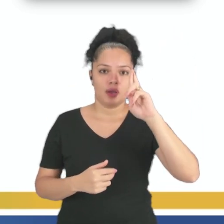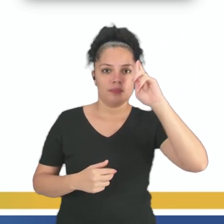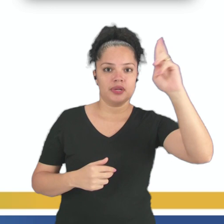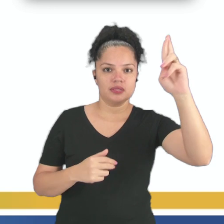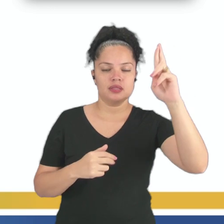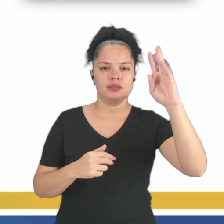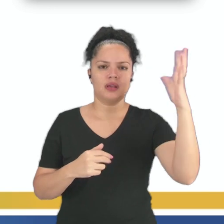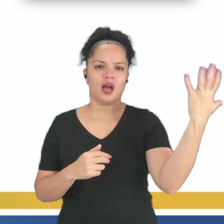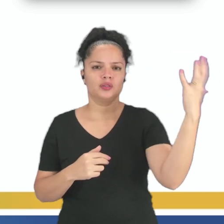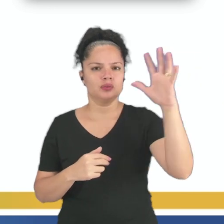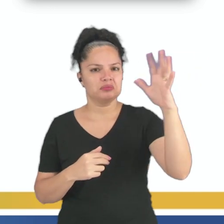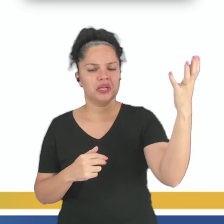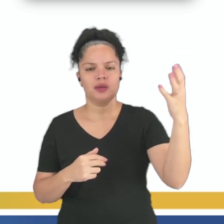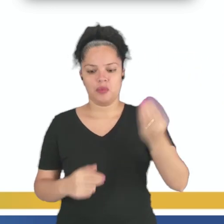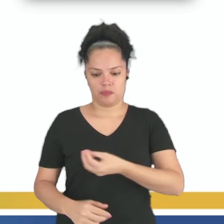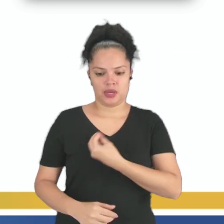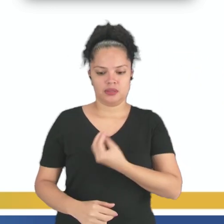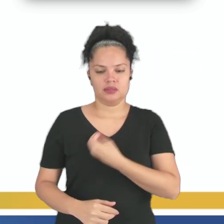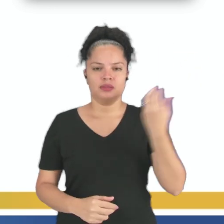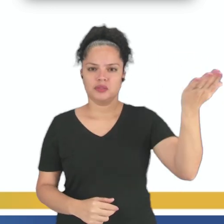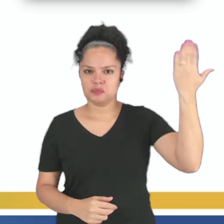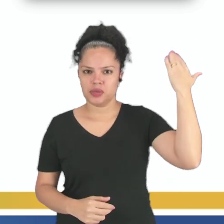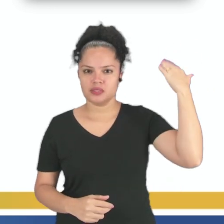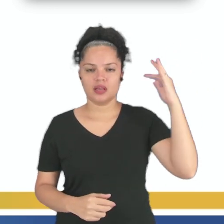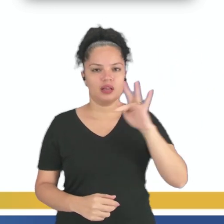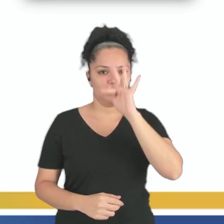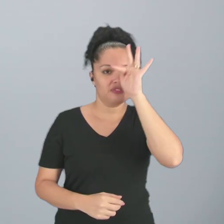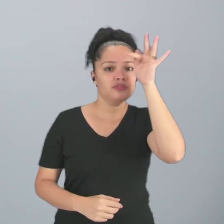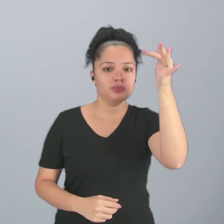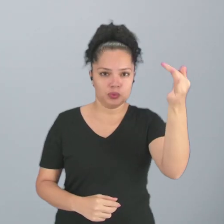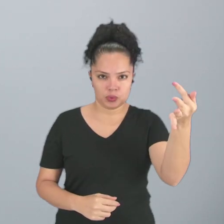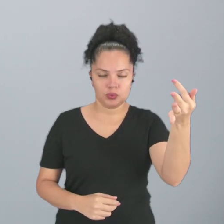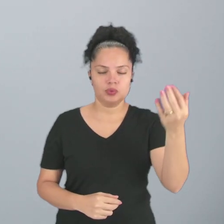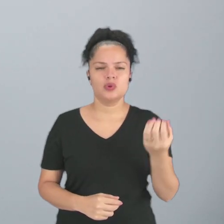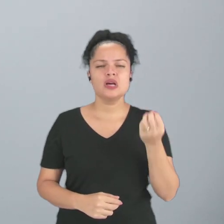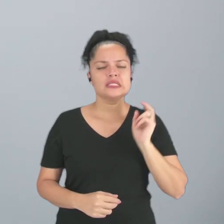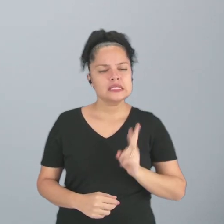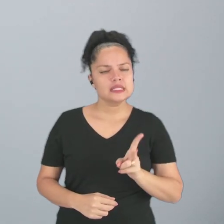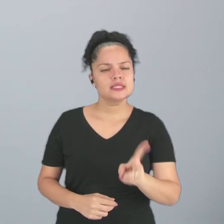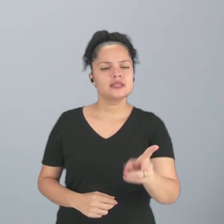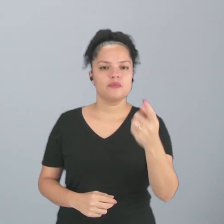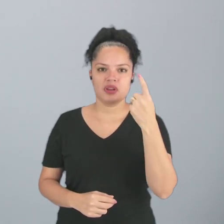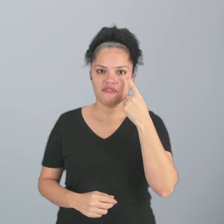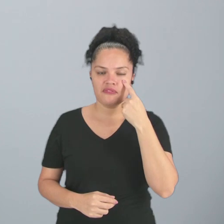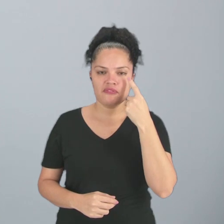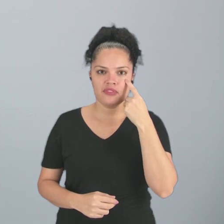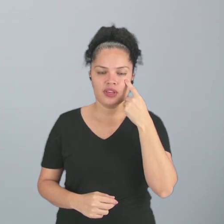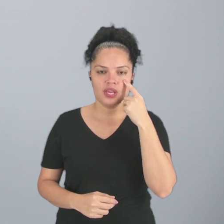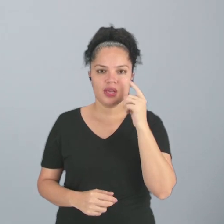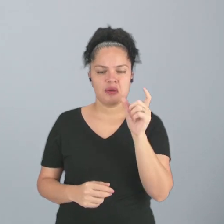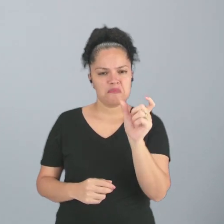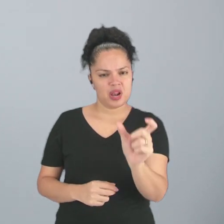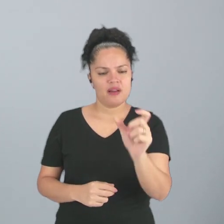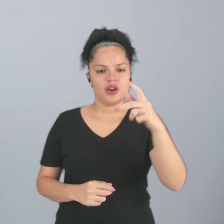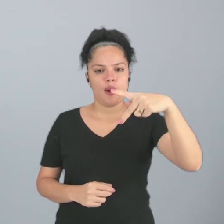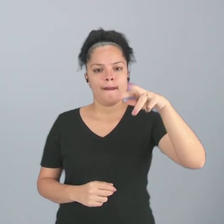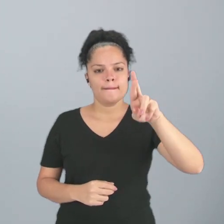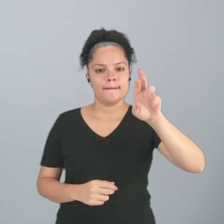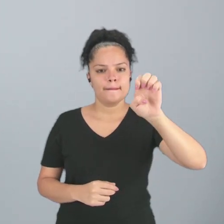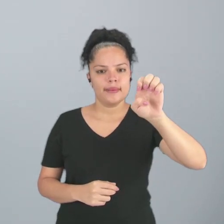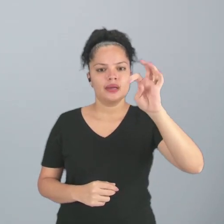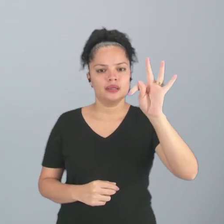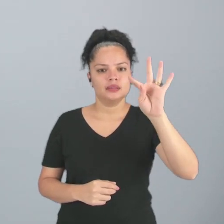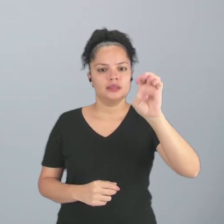no tempo, presente, passado ou pretérito. Sempre que vocês ouvirem essa palavra pretérito,